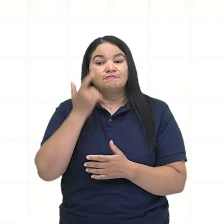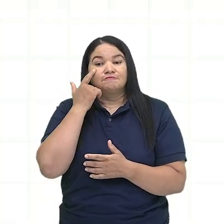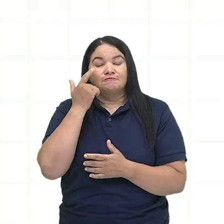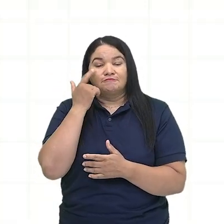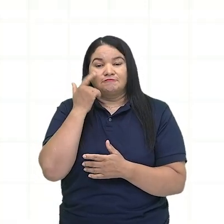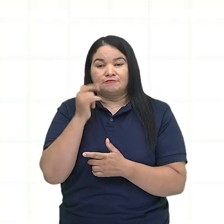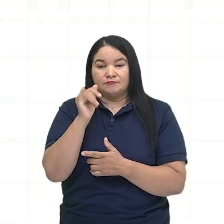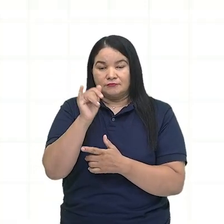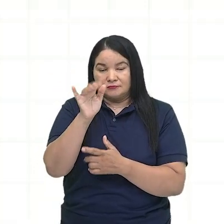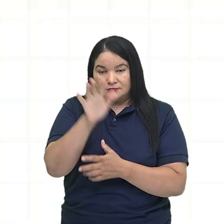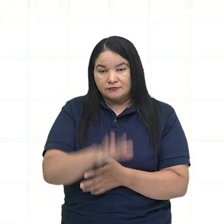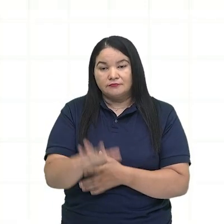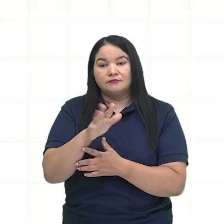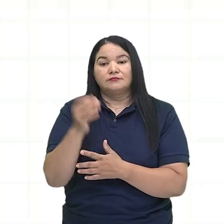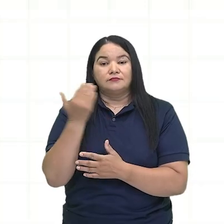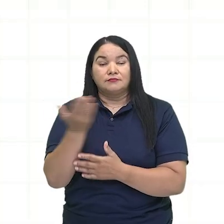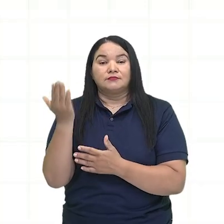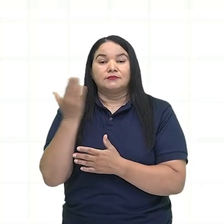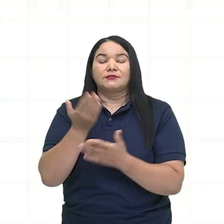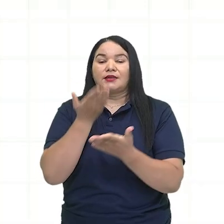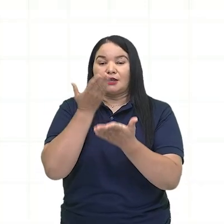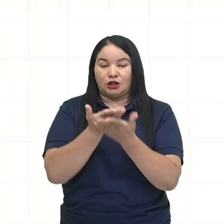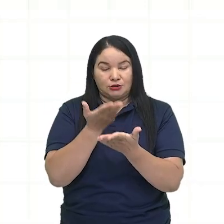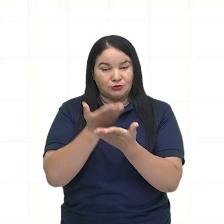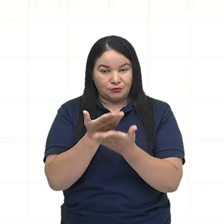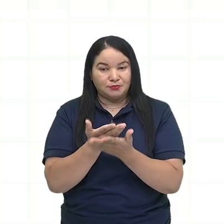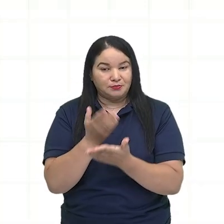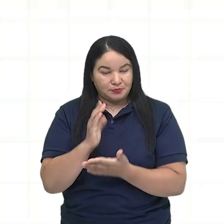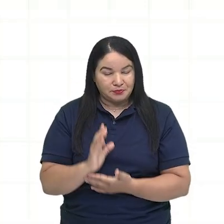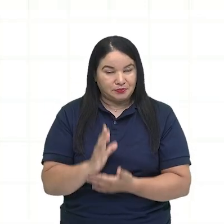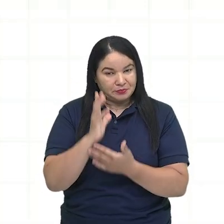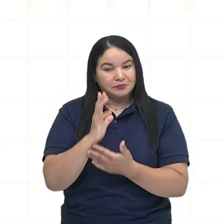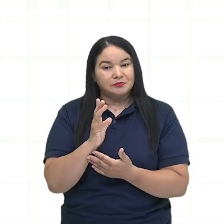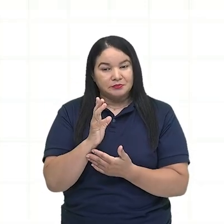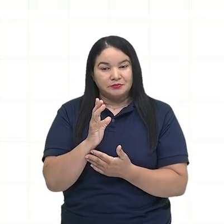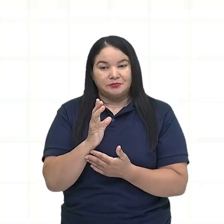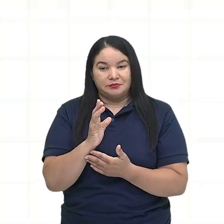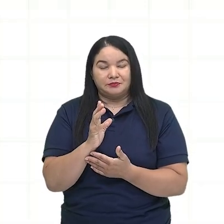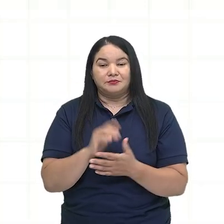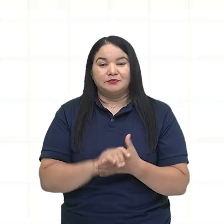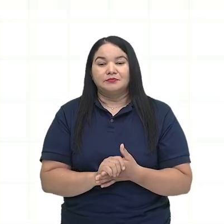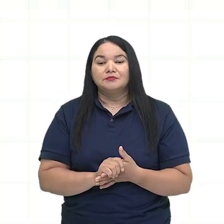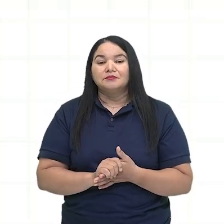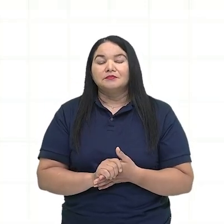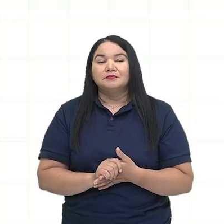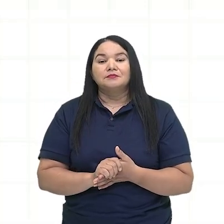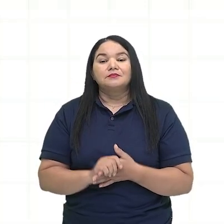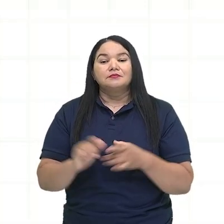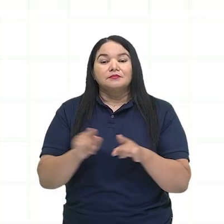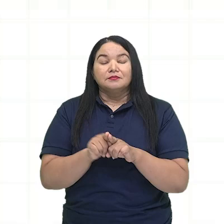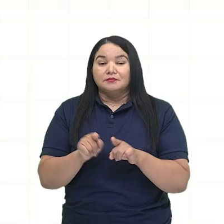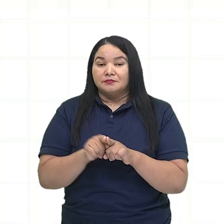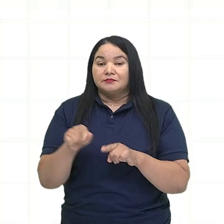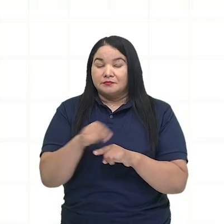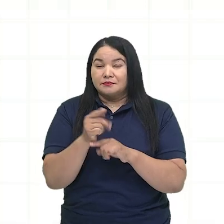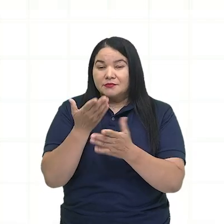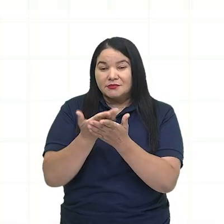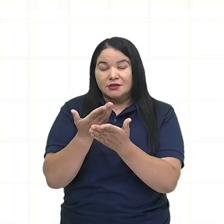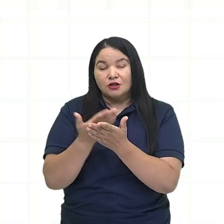que esses estudos são realizados, né, para que, então, eles